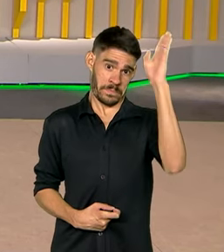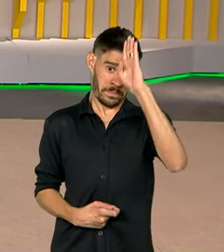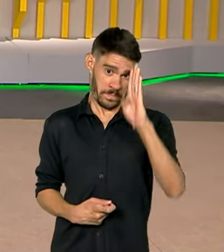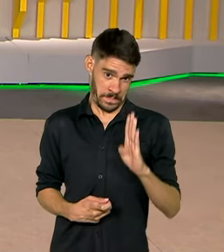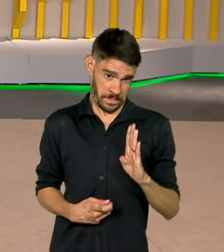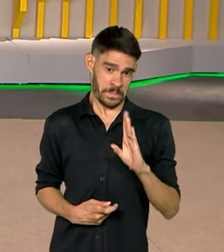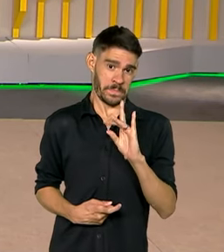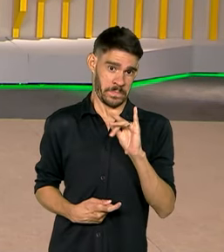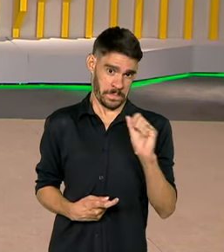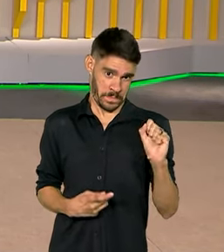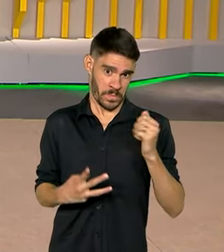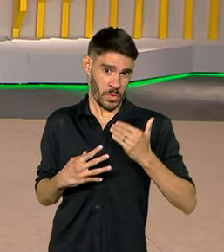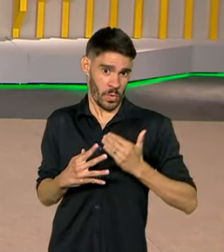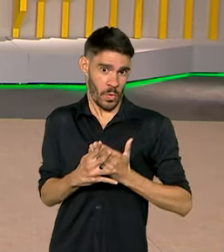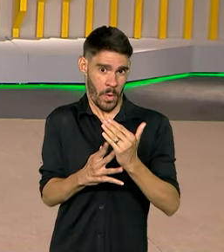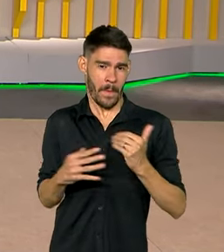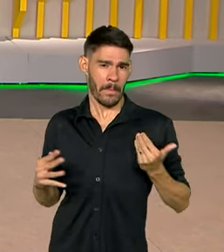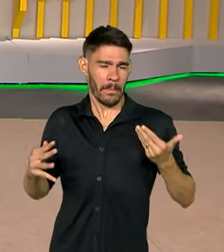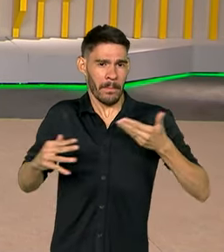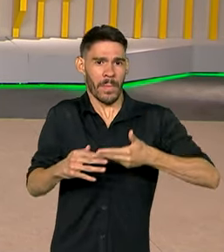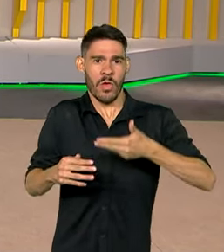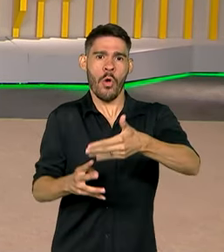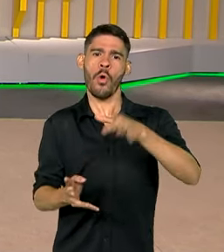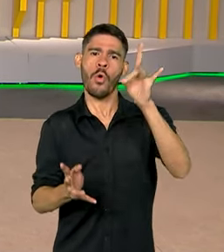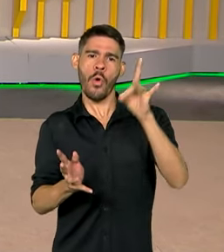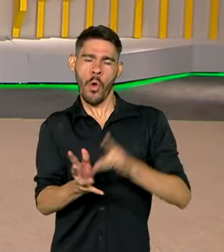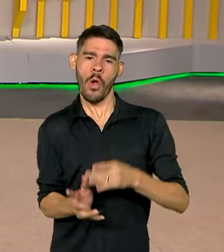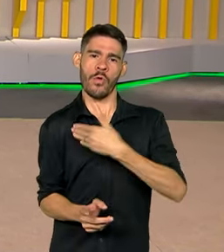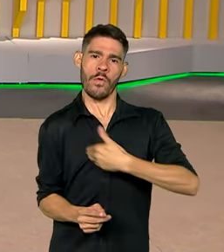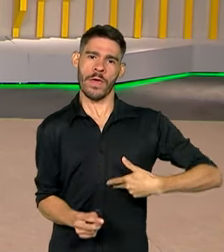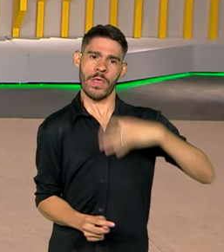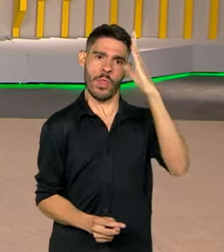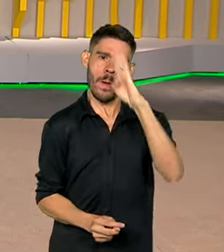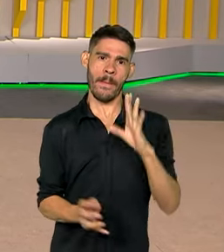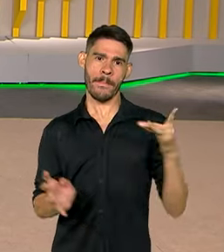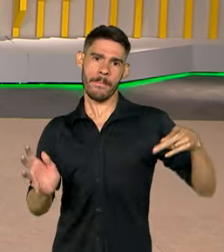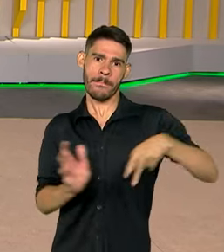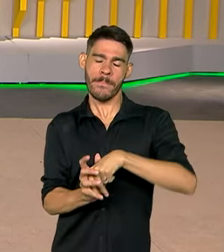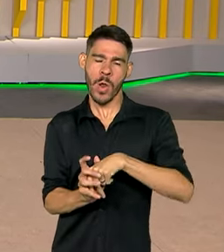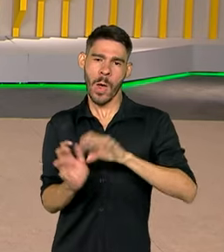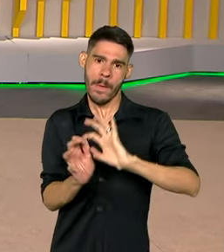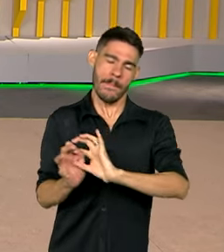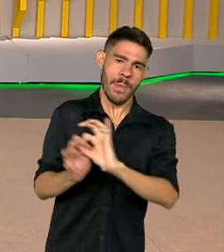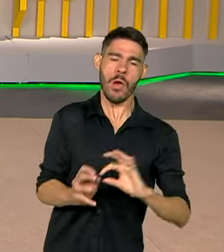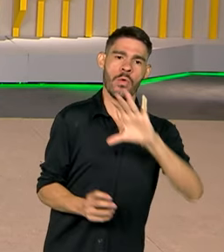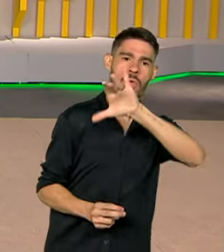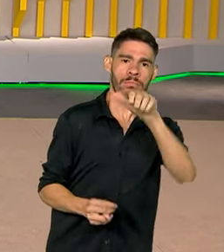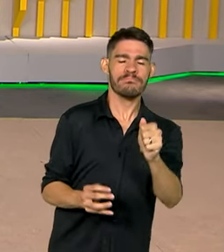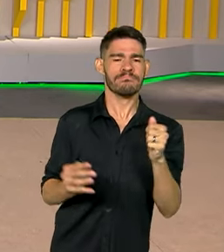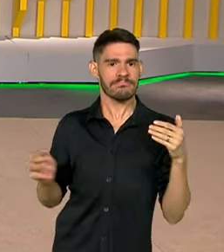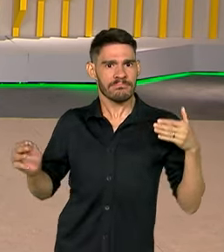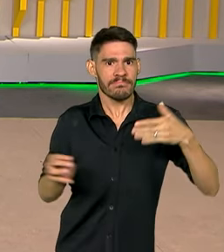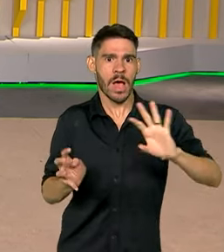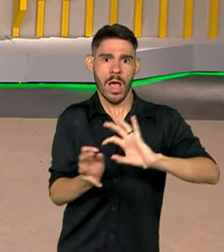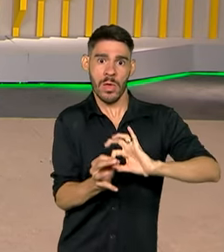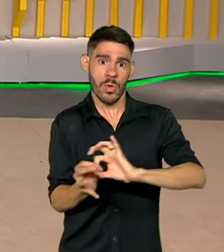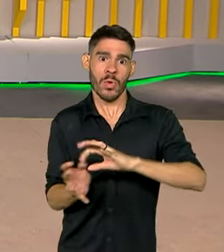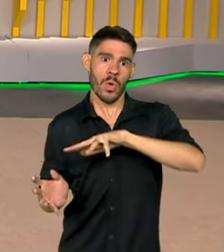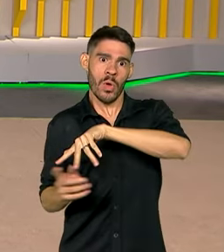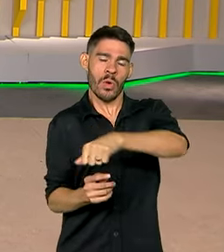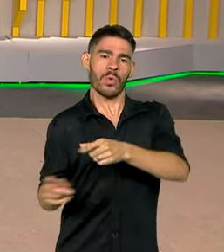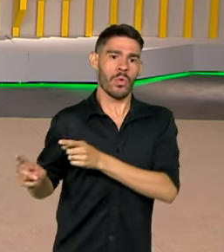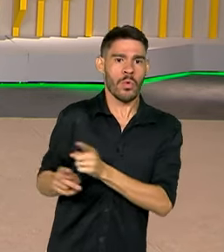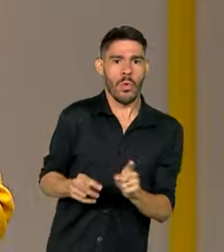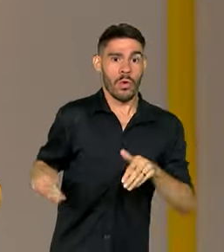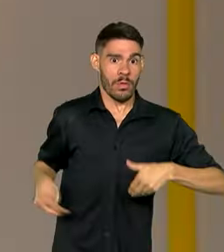o Brasil em Dia começa com um convite oficial feito pelo governo brasileiro para a União Africana participar da Aliança Global